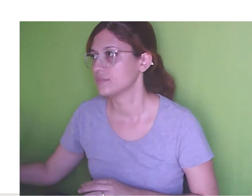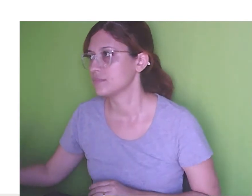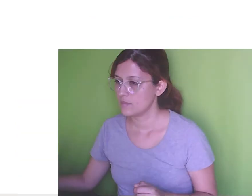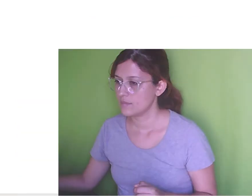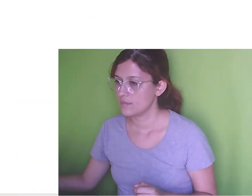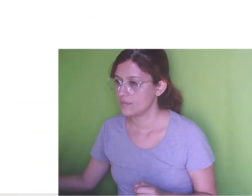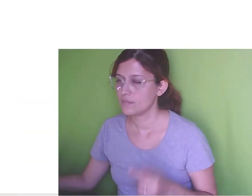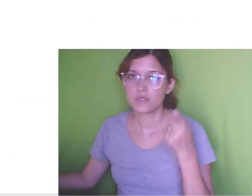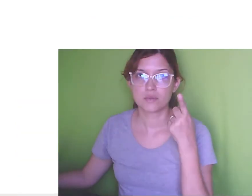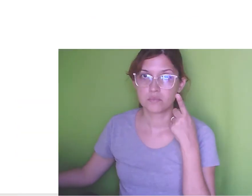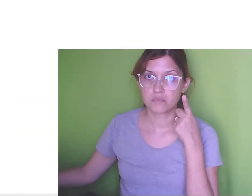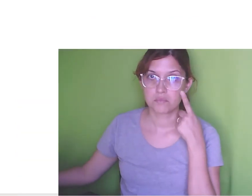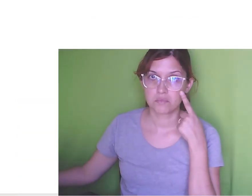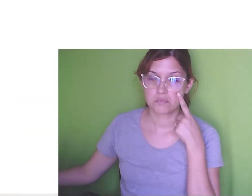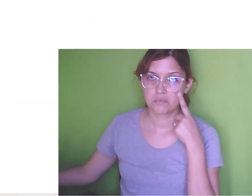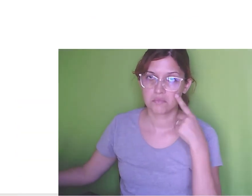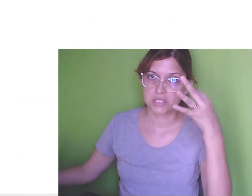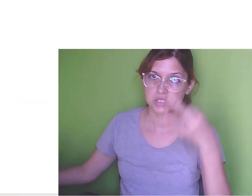Entendeu?